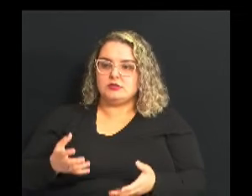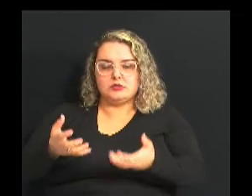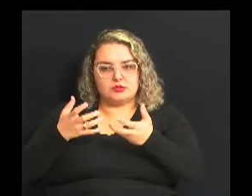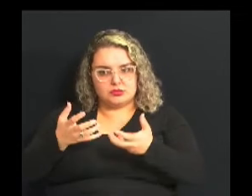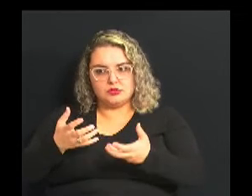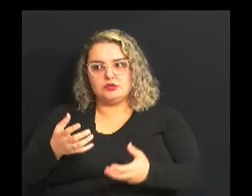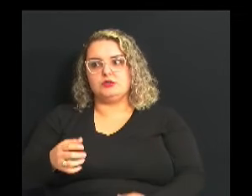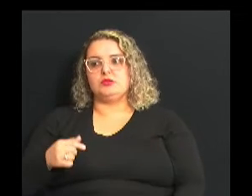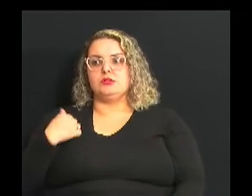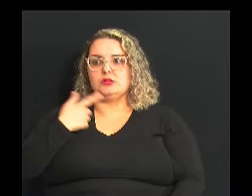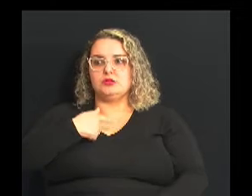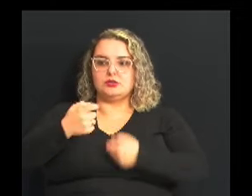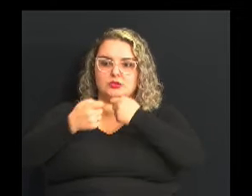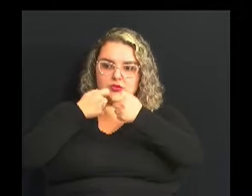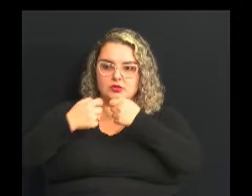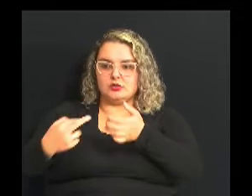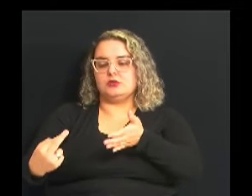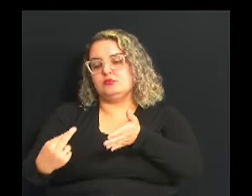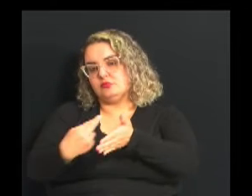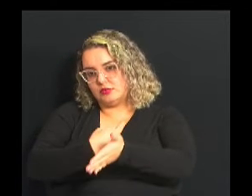o nosso entrevistado respondesse.